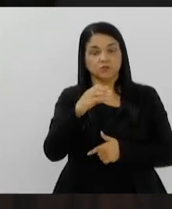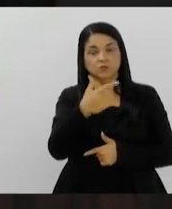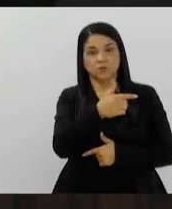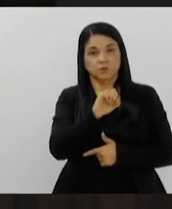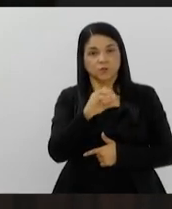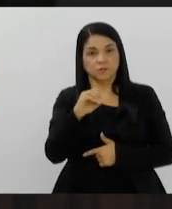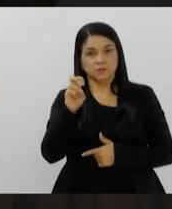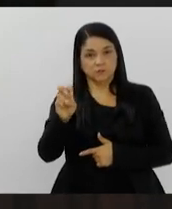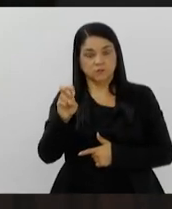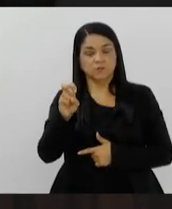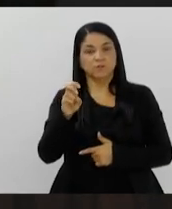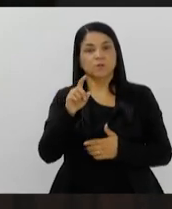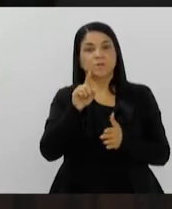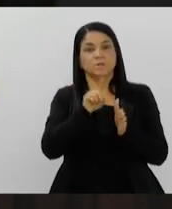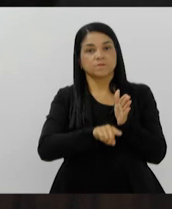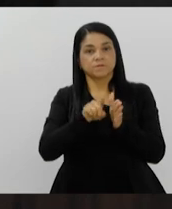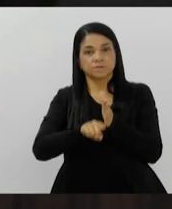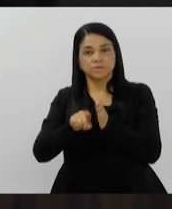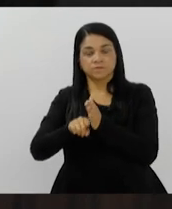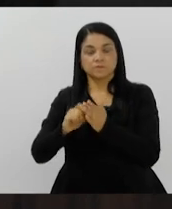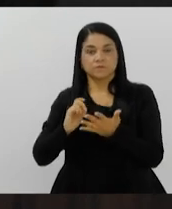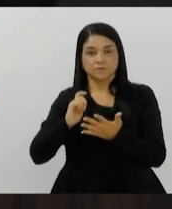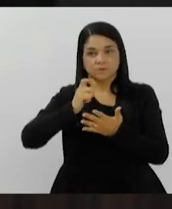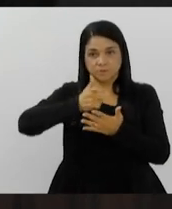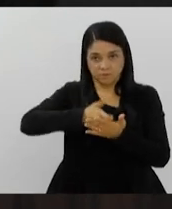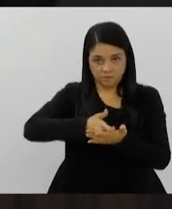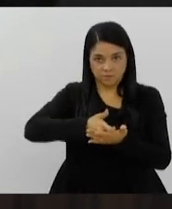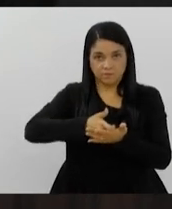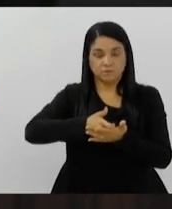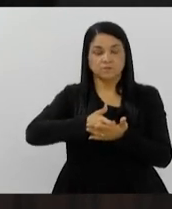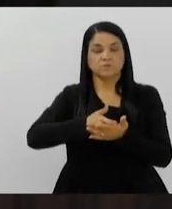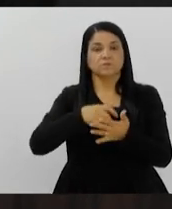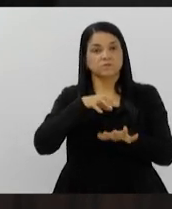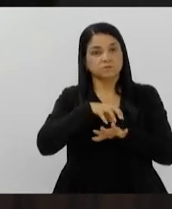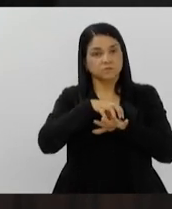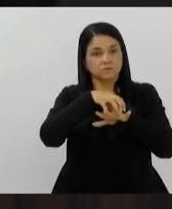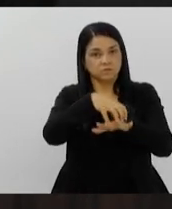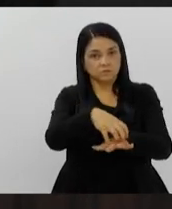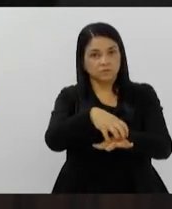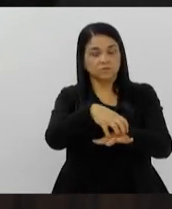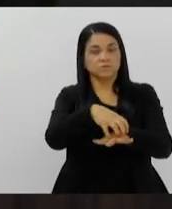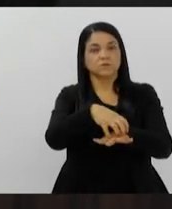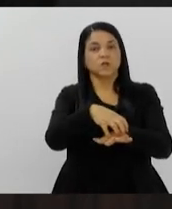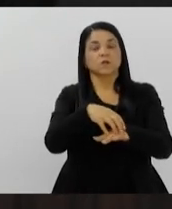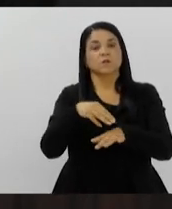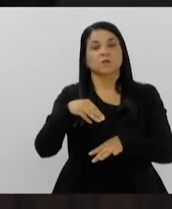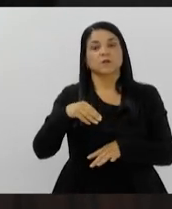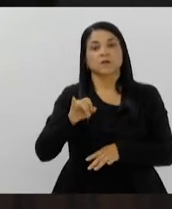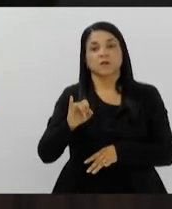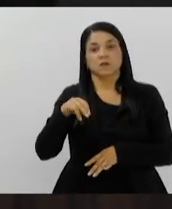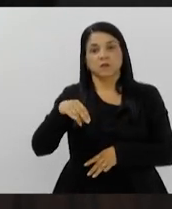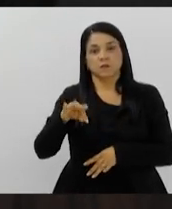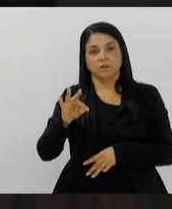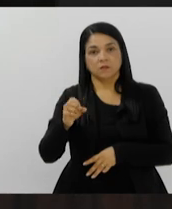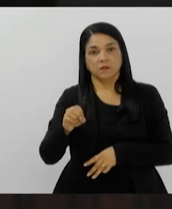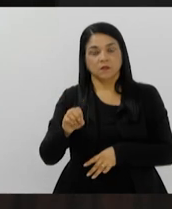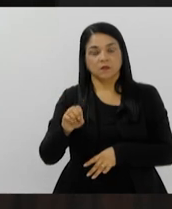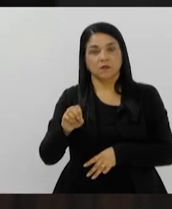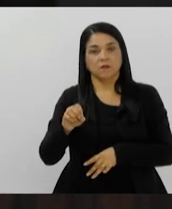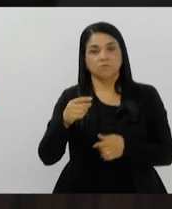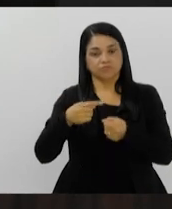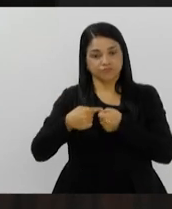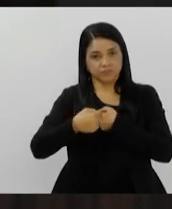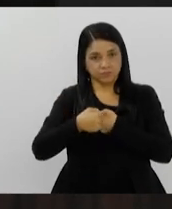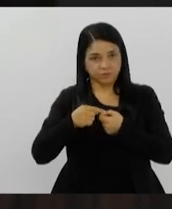a isenção do pagamento de tarifas nos serviços de transporte intermunicipal de passageiros por ônibus